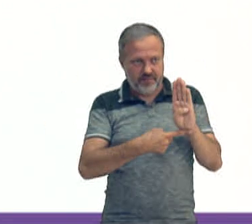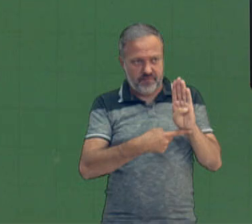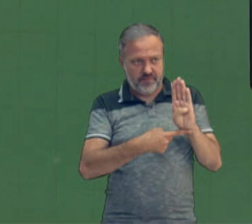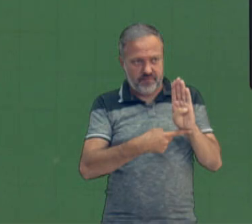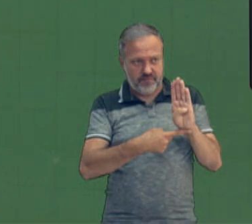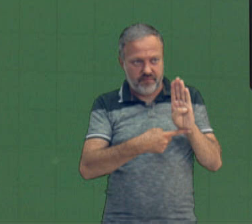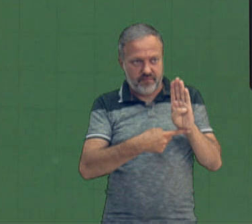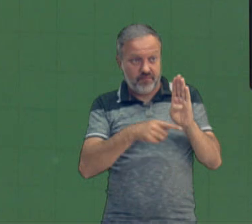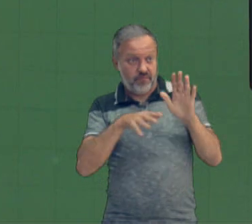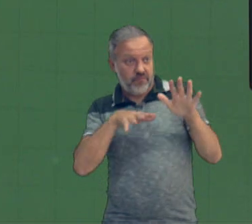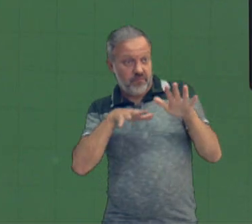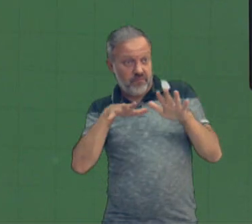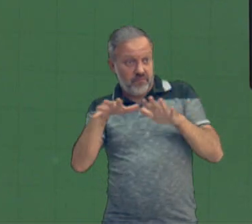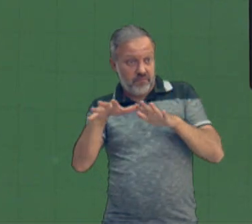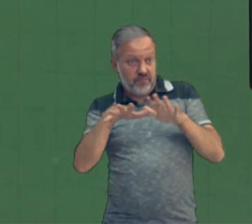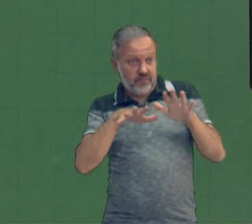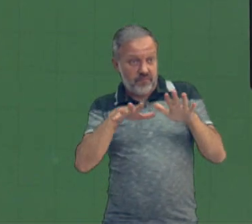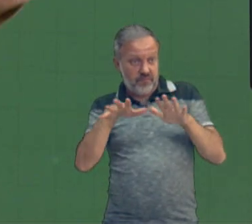B.